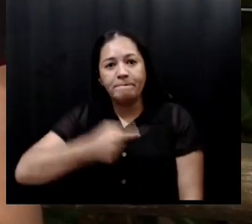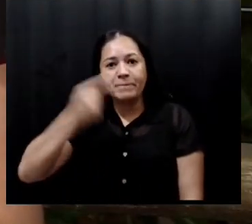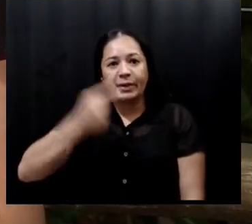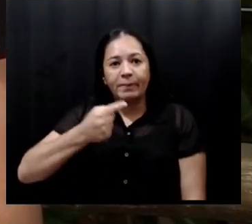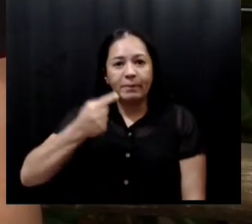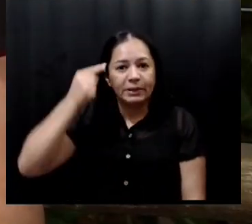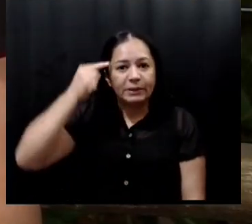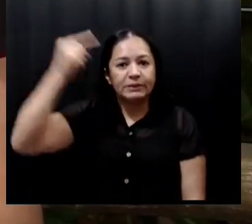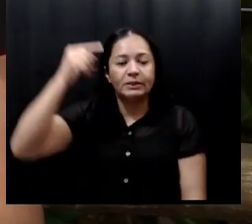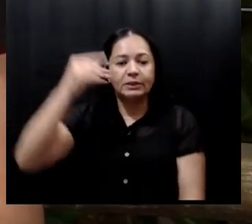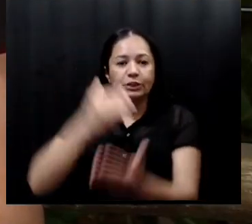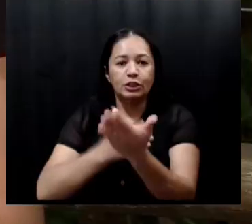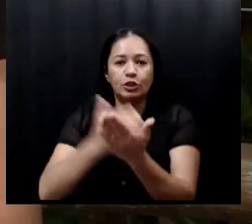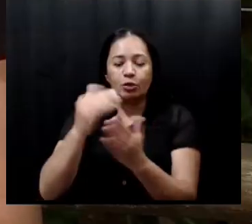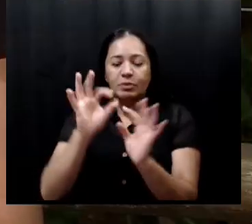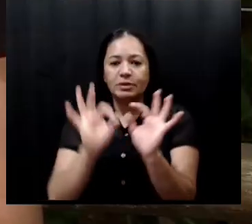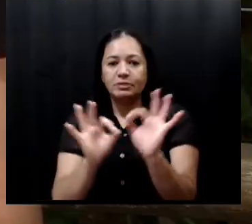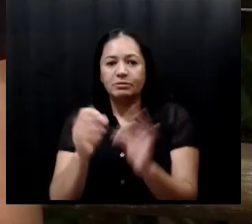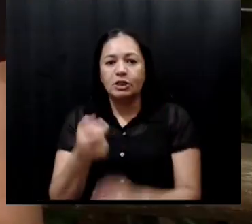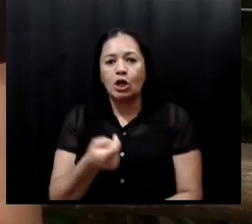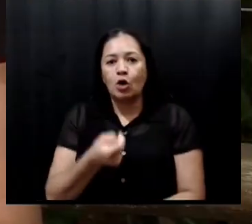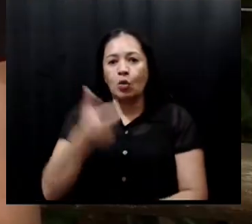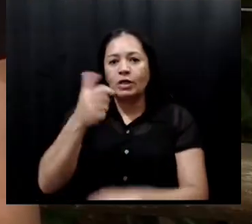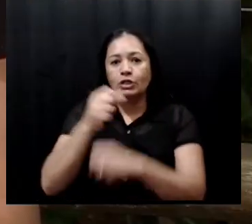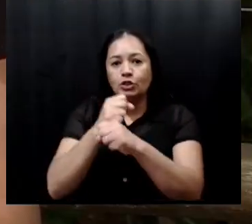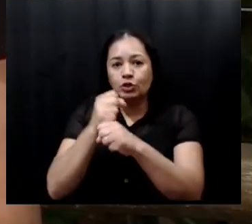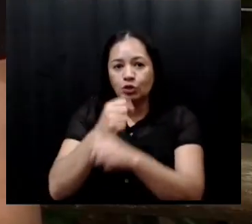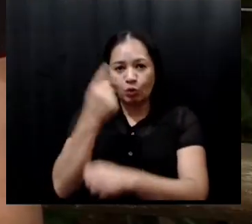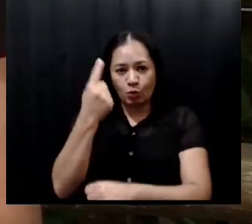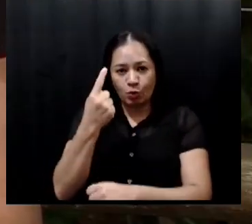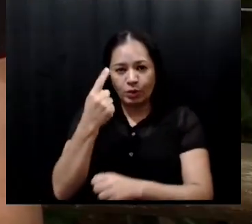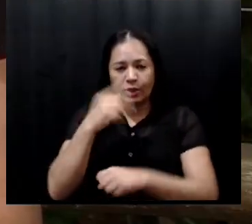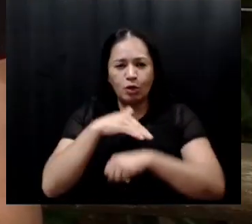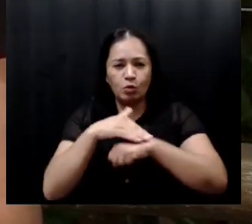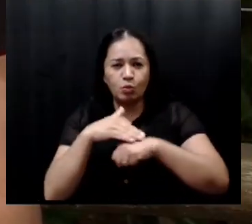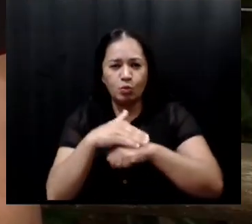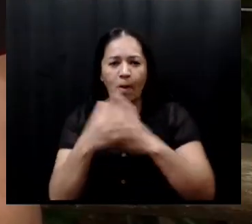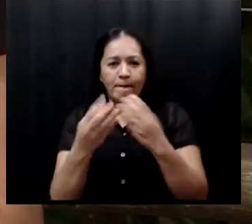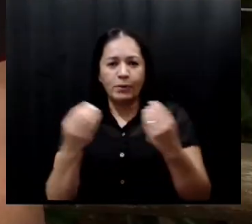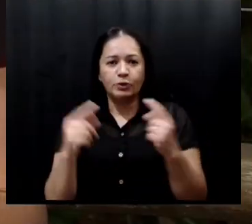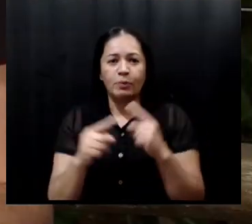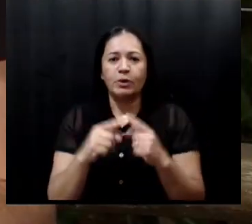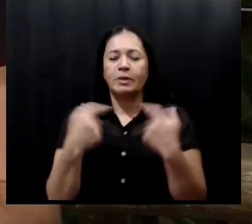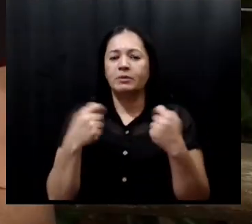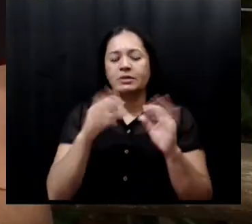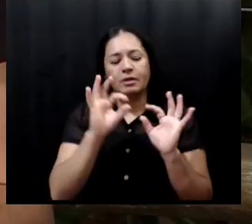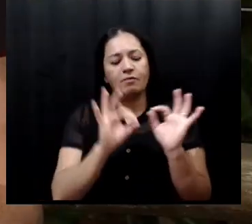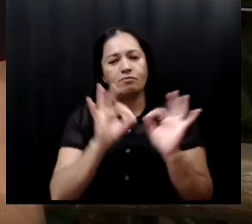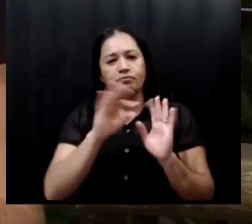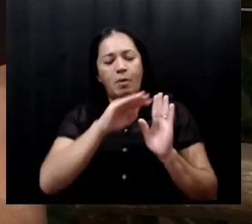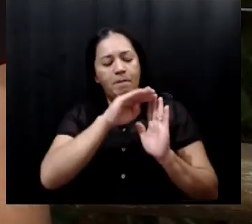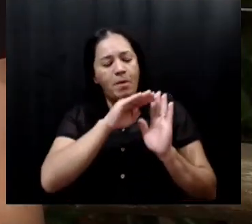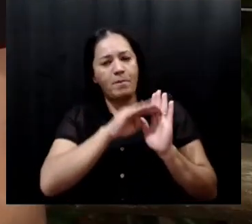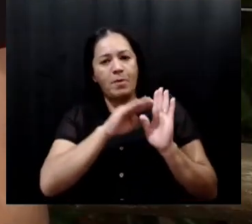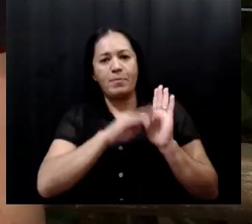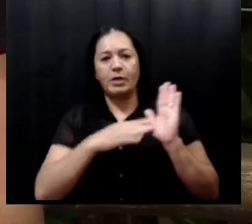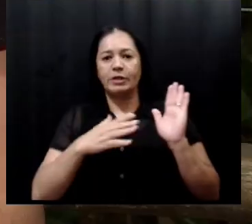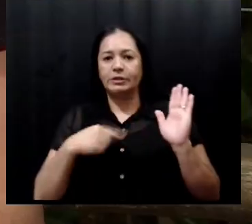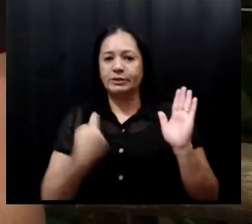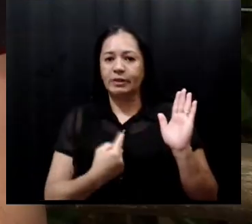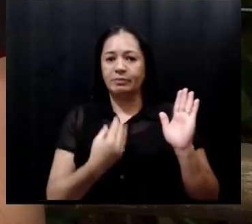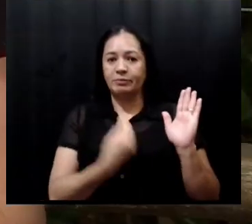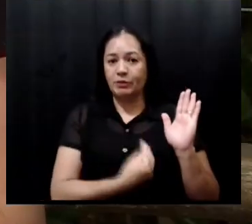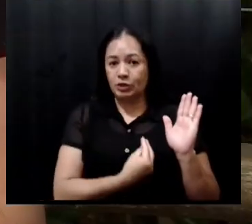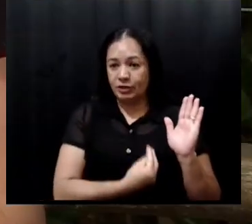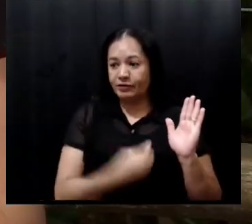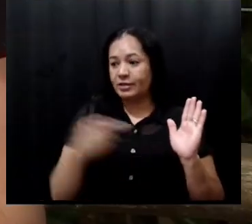o bar quase um ano. Muita conversa, até porque a gente tinha que alinhar muitos pontos da nossa vida, né? Eu tinha um trabalho, ele também. Então, abrir